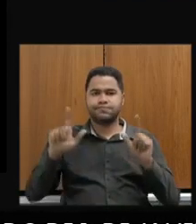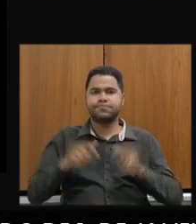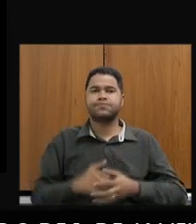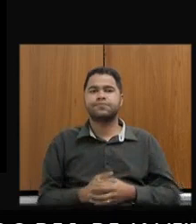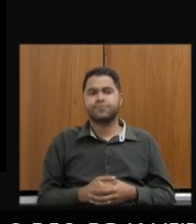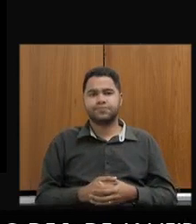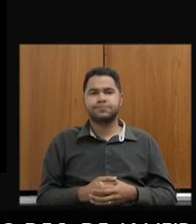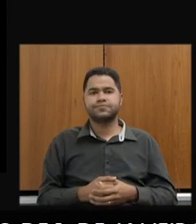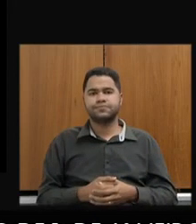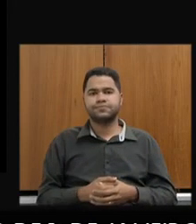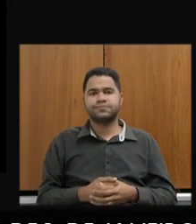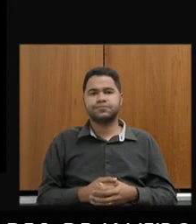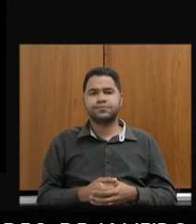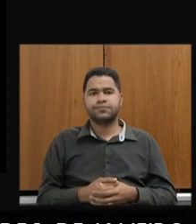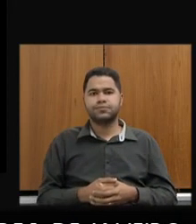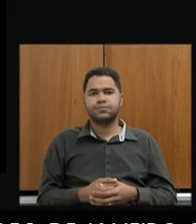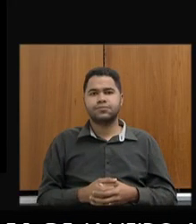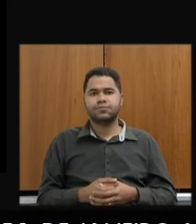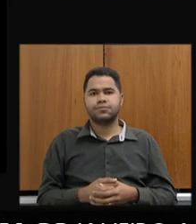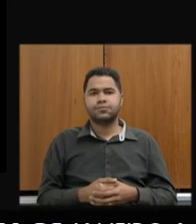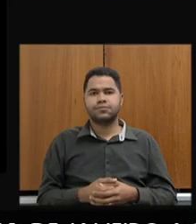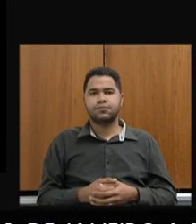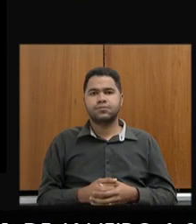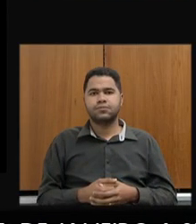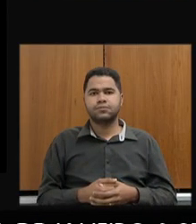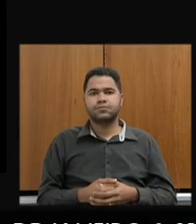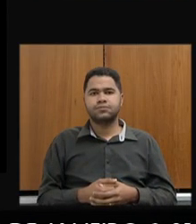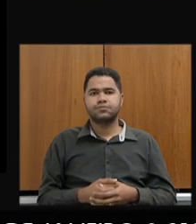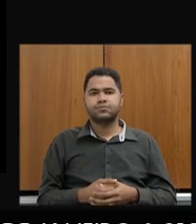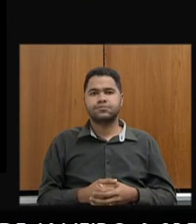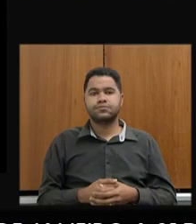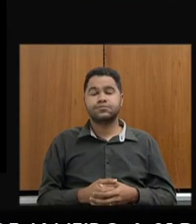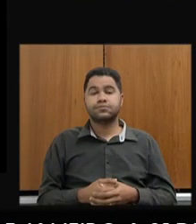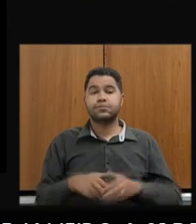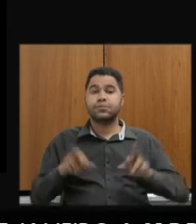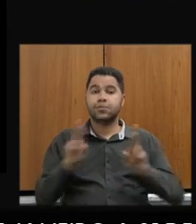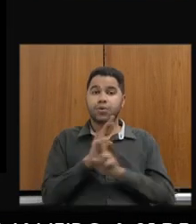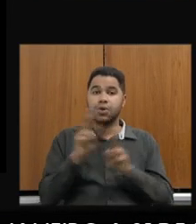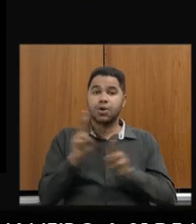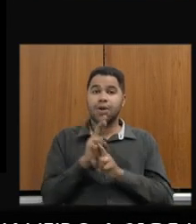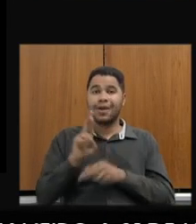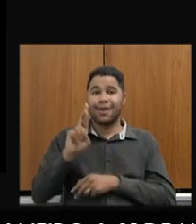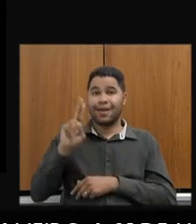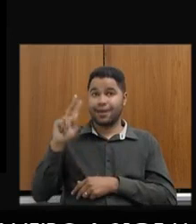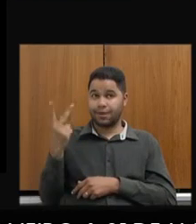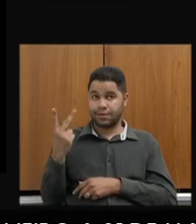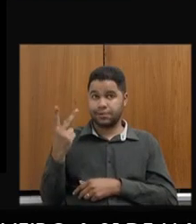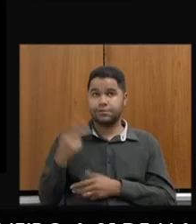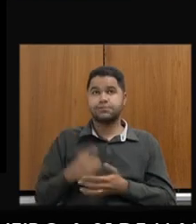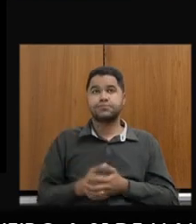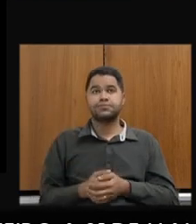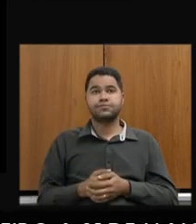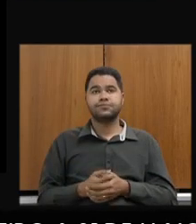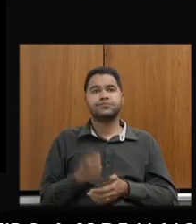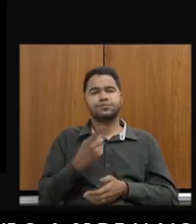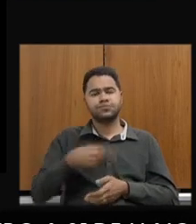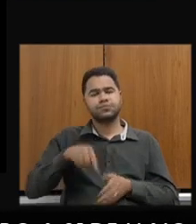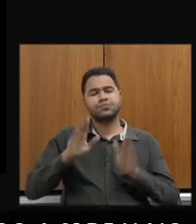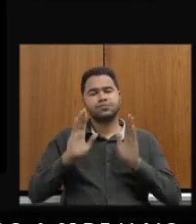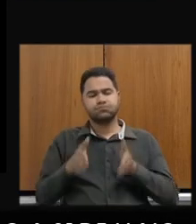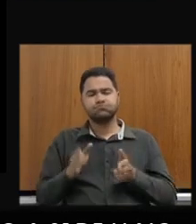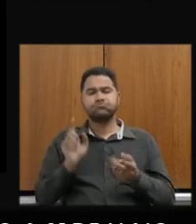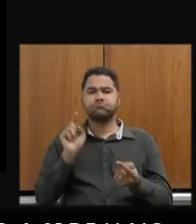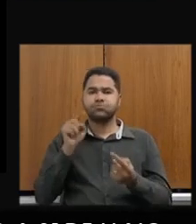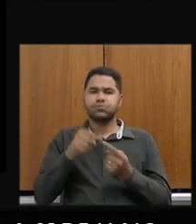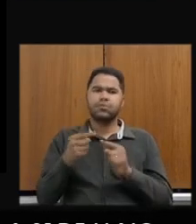a E aí Esse é o relação de recursos humanos e nós já fizemos